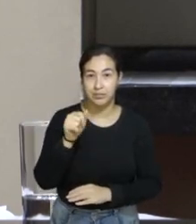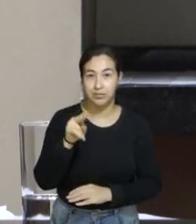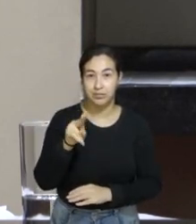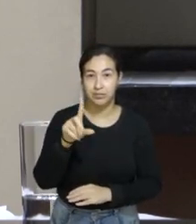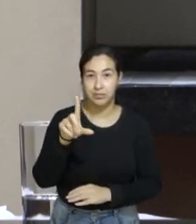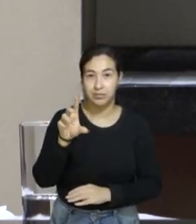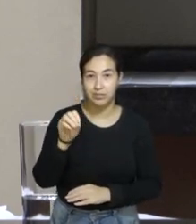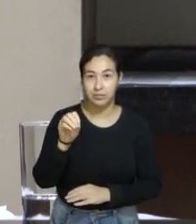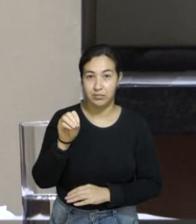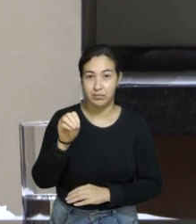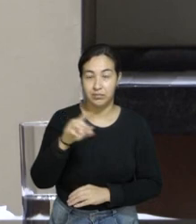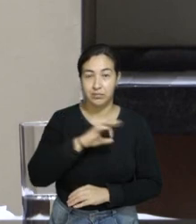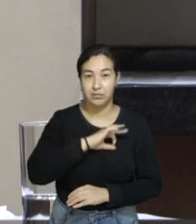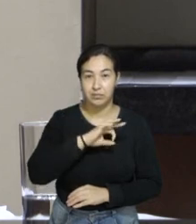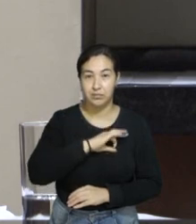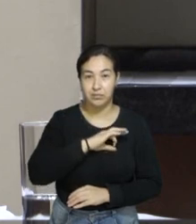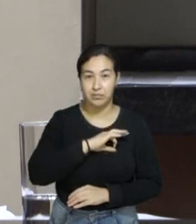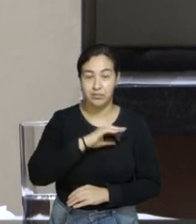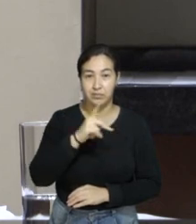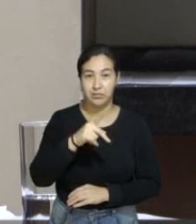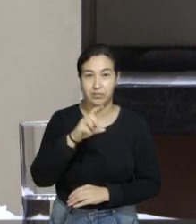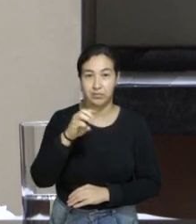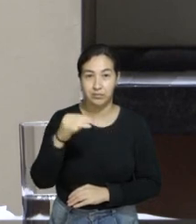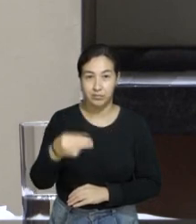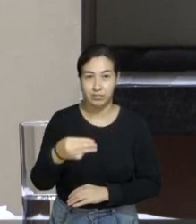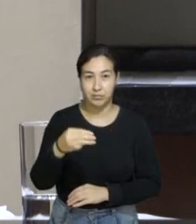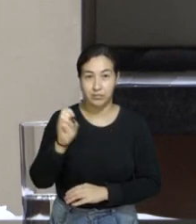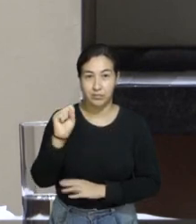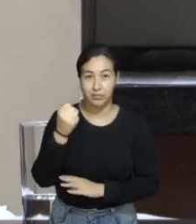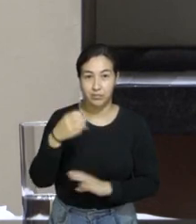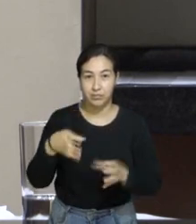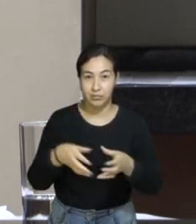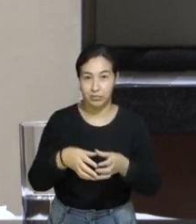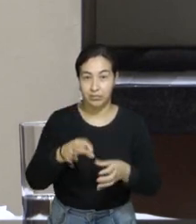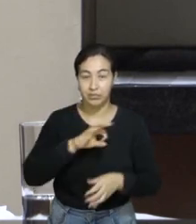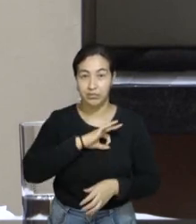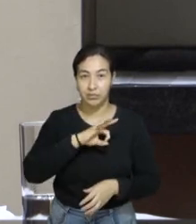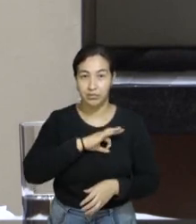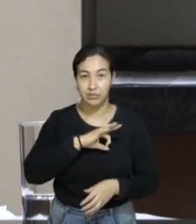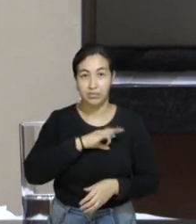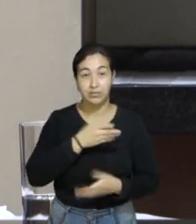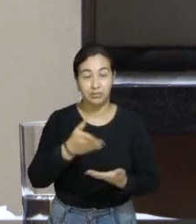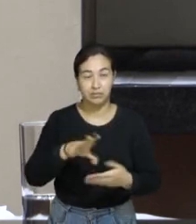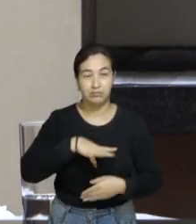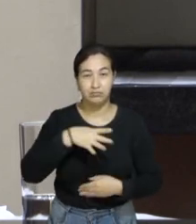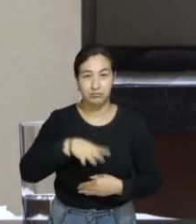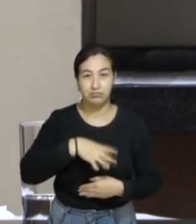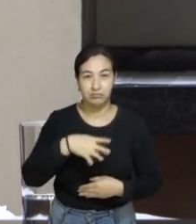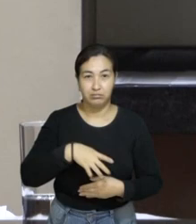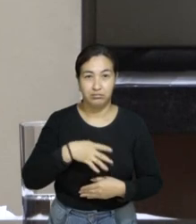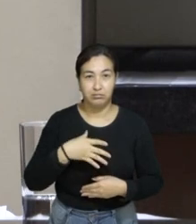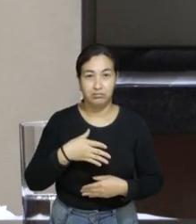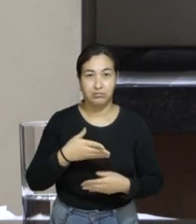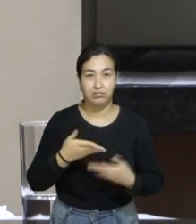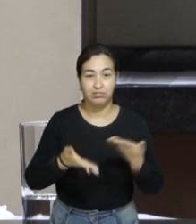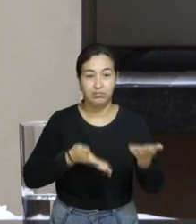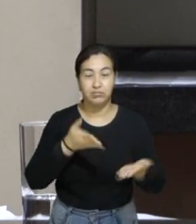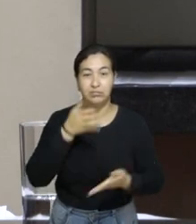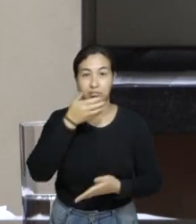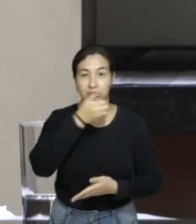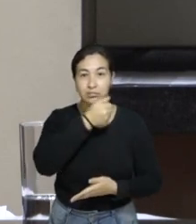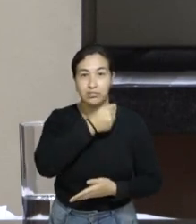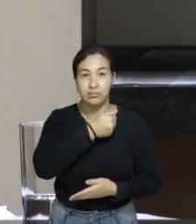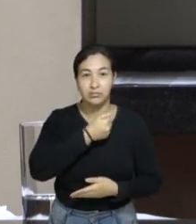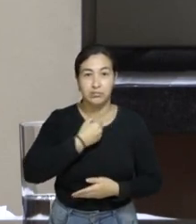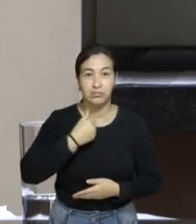Panchebella, policial militar do 8º Batalhão da Polícia Militar, pelo ato de bravura, atuando de forma exemplar nos primeiros socorros de uma vítima de